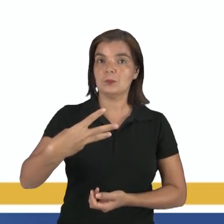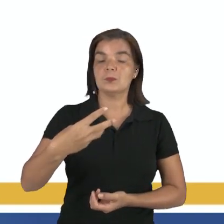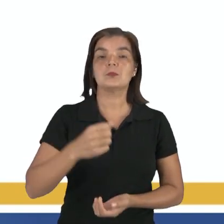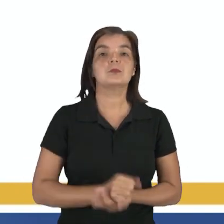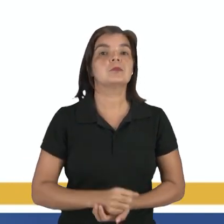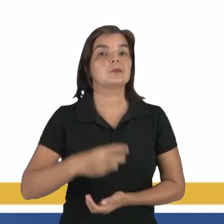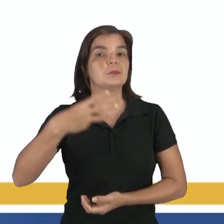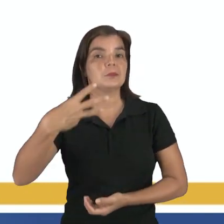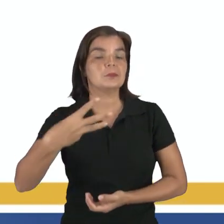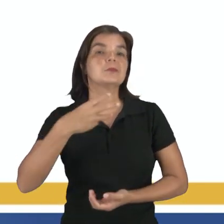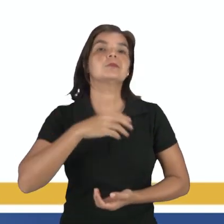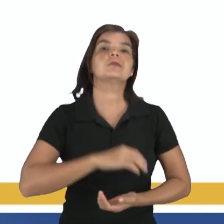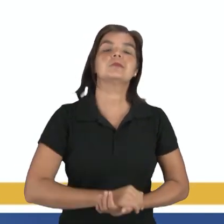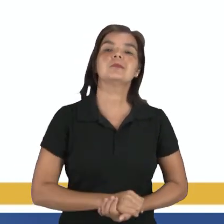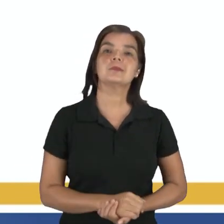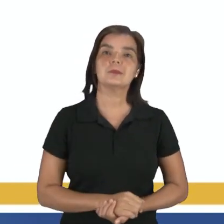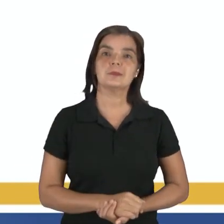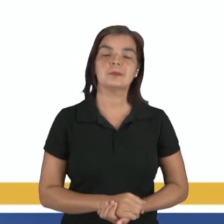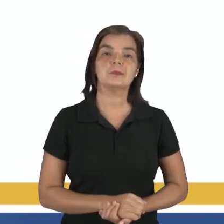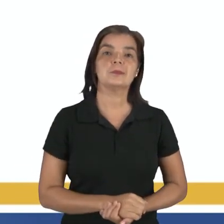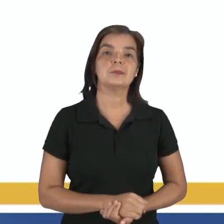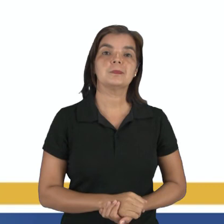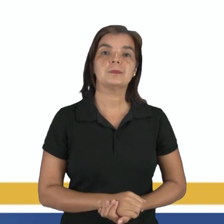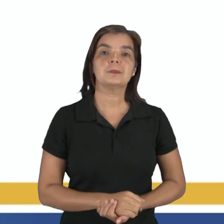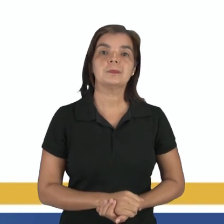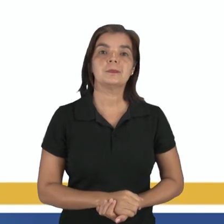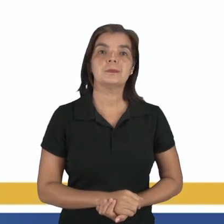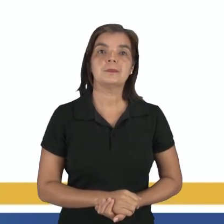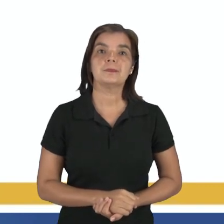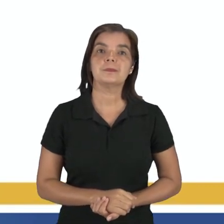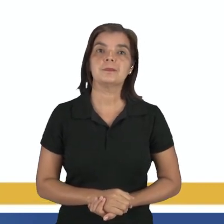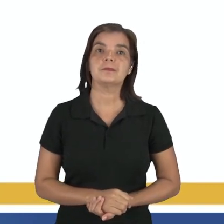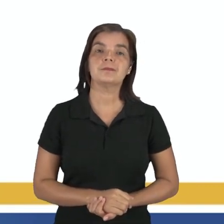par ordenado aí é 1 e 3.